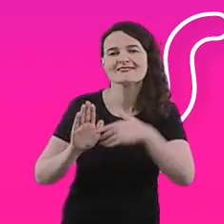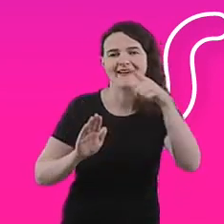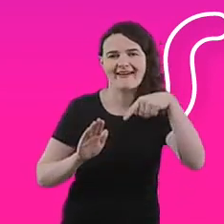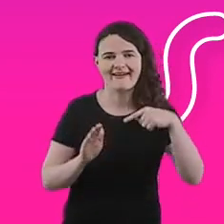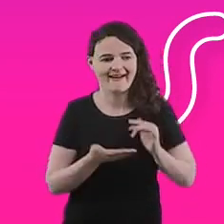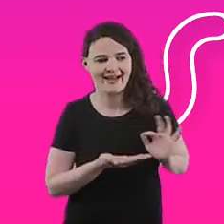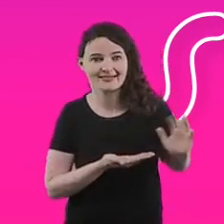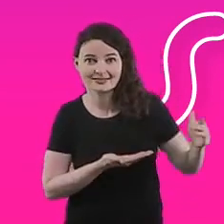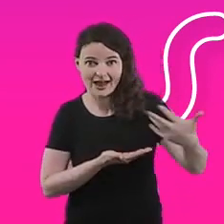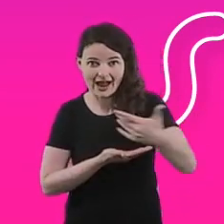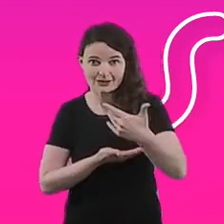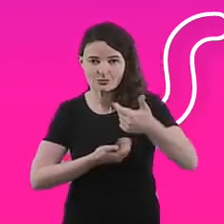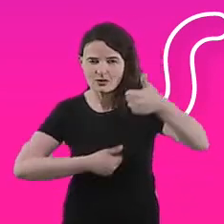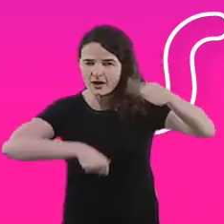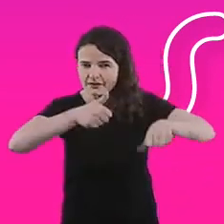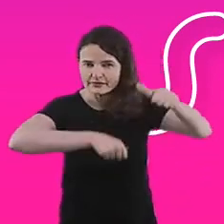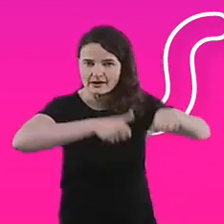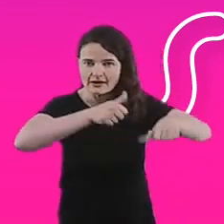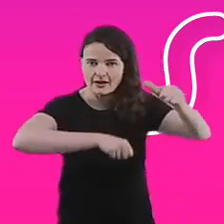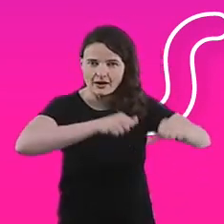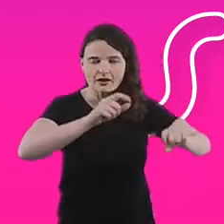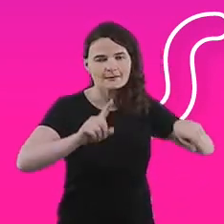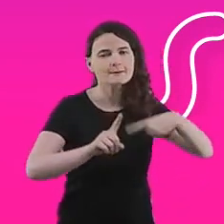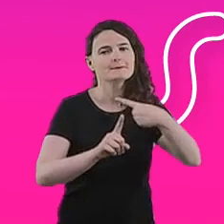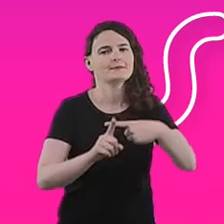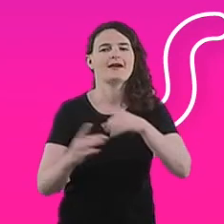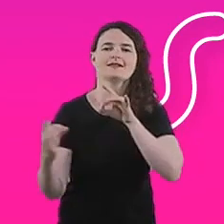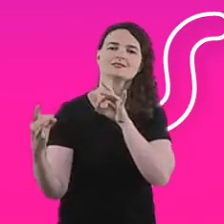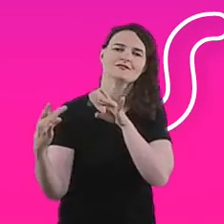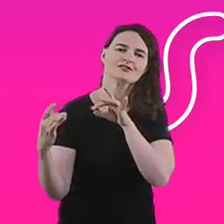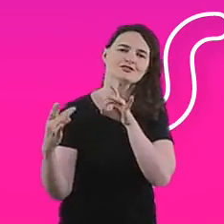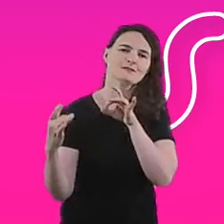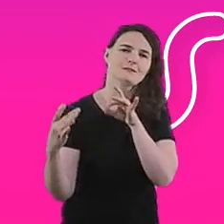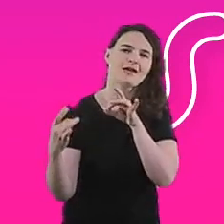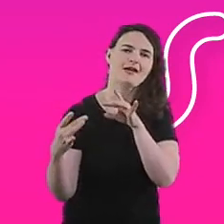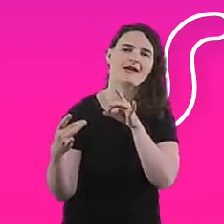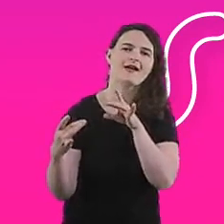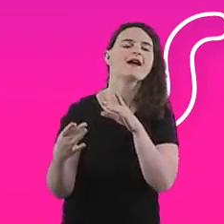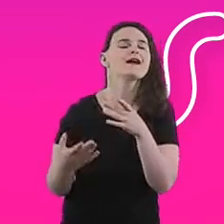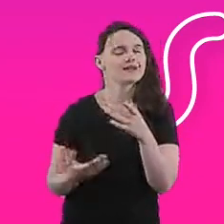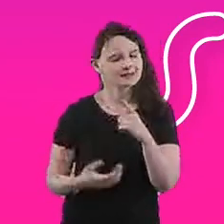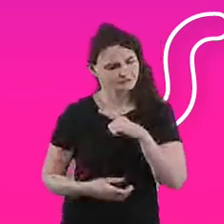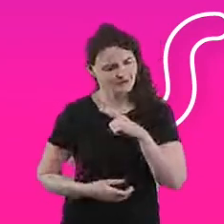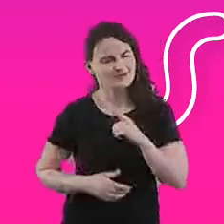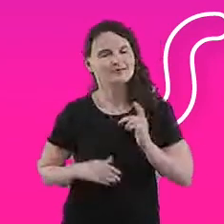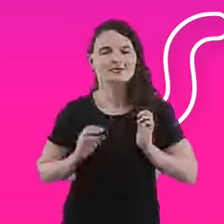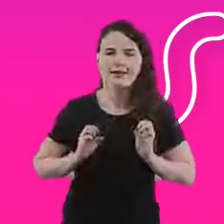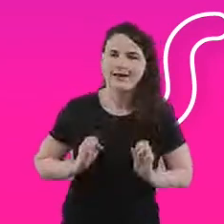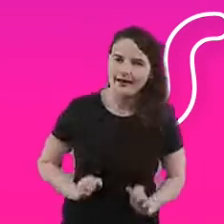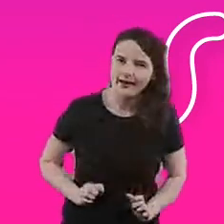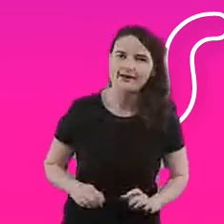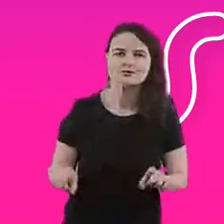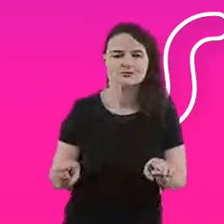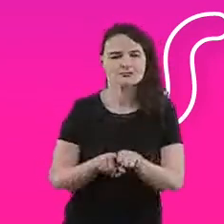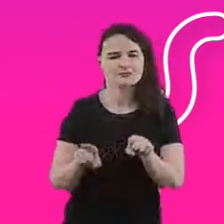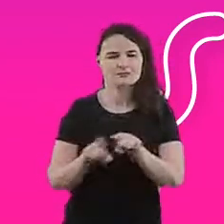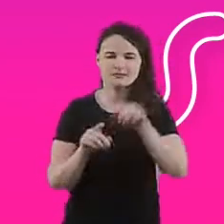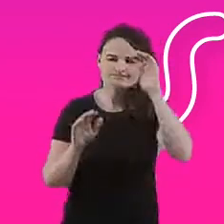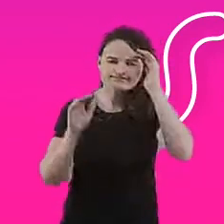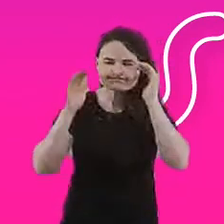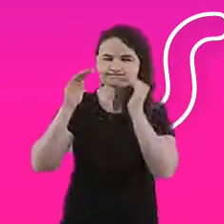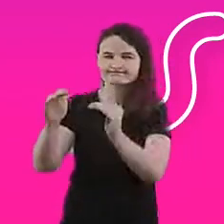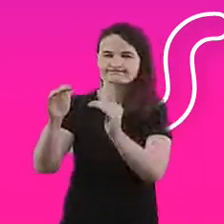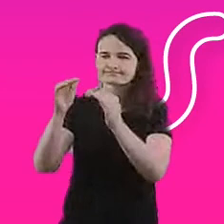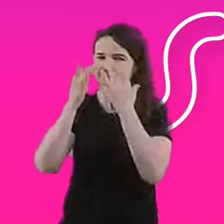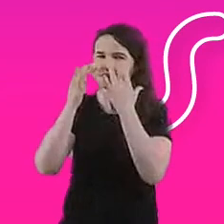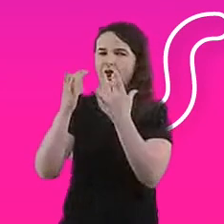da gente usar de forma ética, obviamente, sempre muito atento à LGPD cada vez mais, mas principalmente engajar os